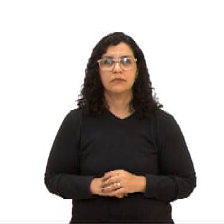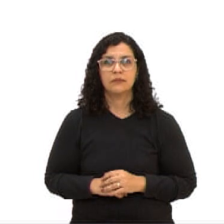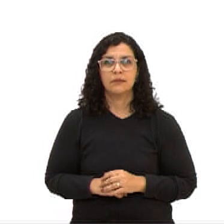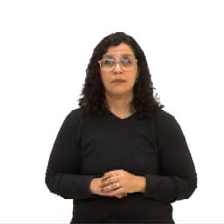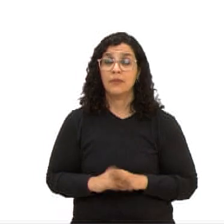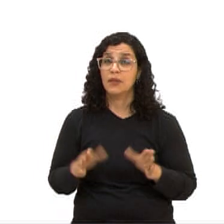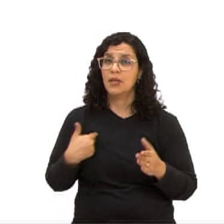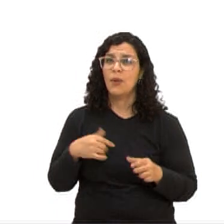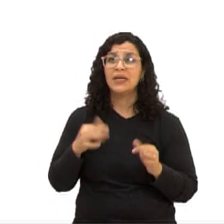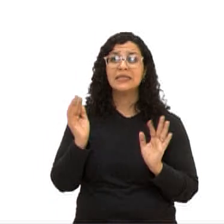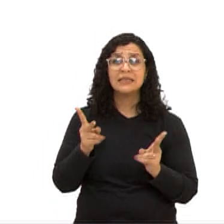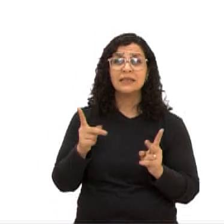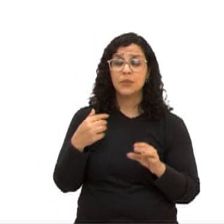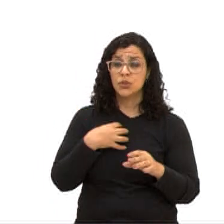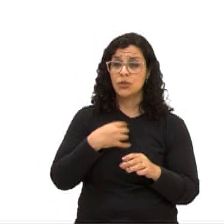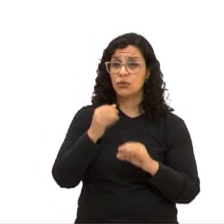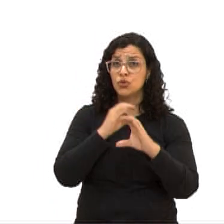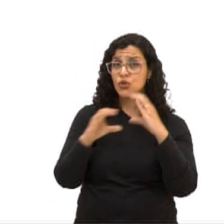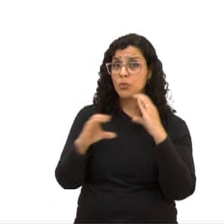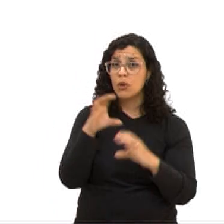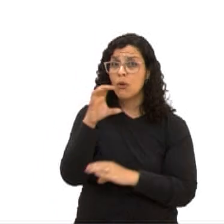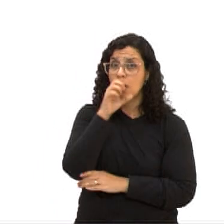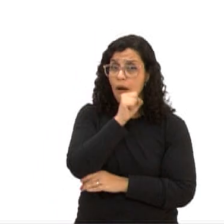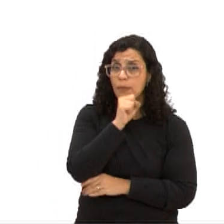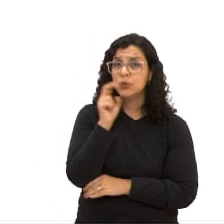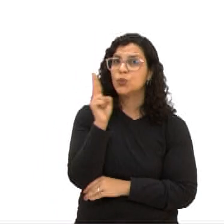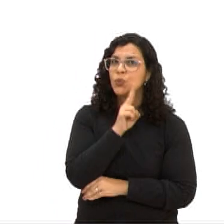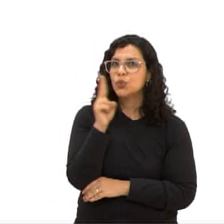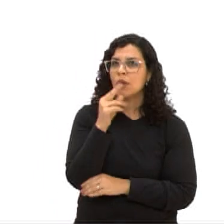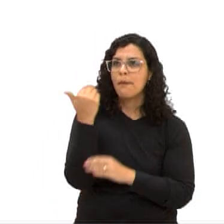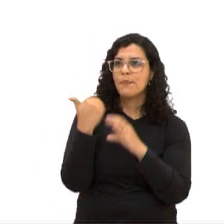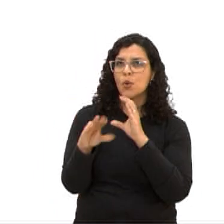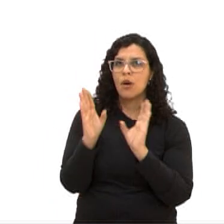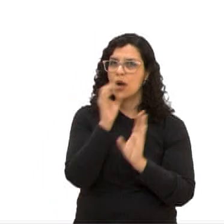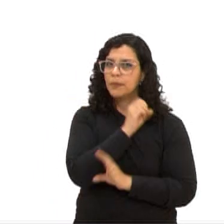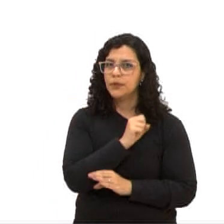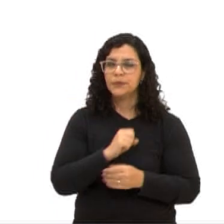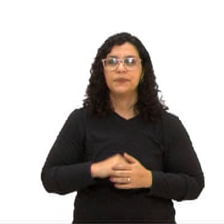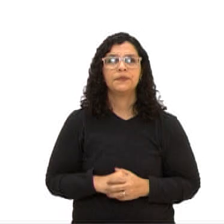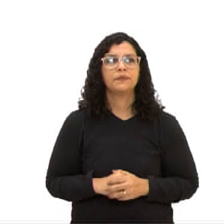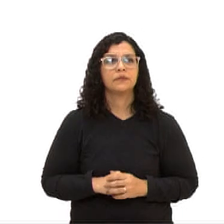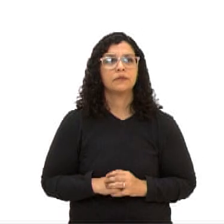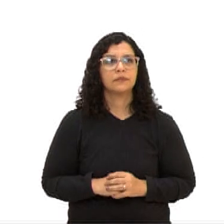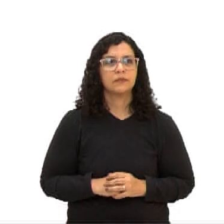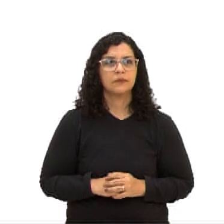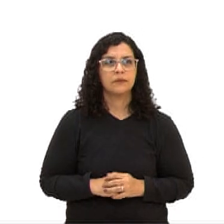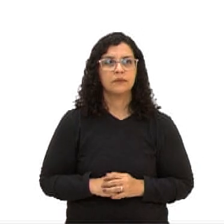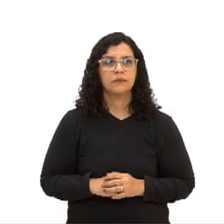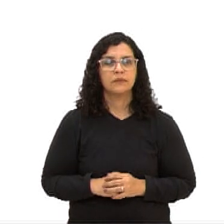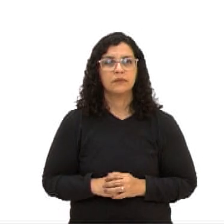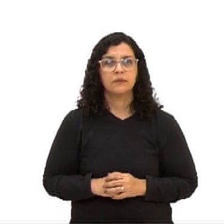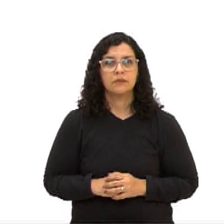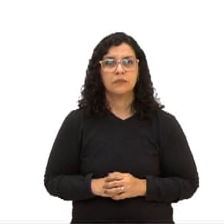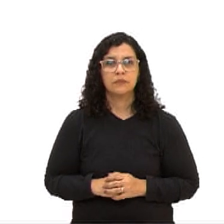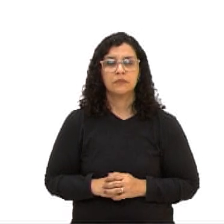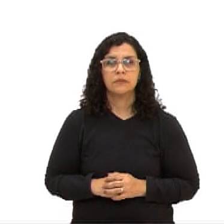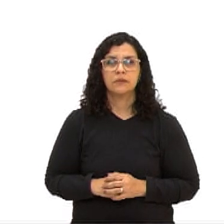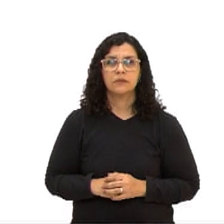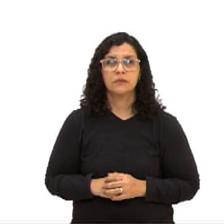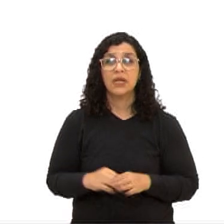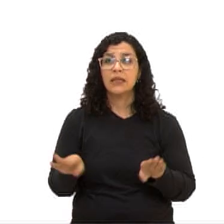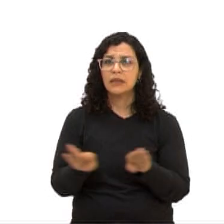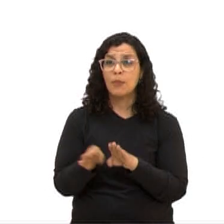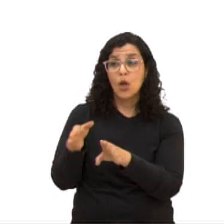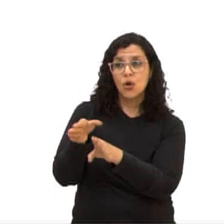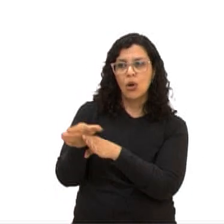e urgentes, são meios de comunicações rápidos ali, urgentes. Sirven para dar avisos ou instruções, então